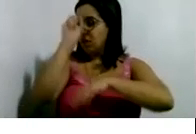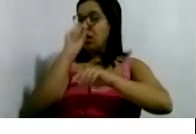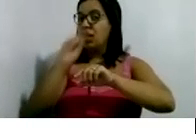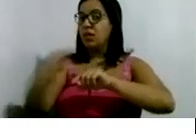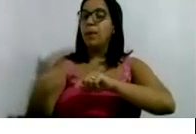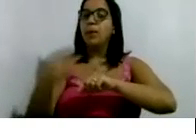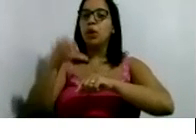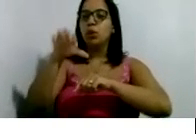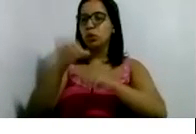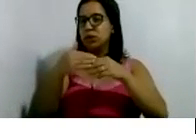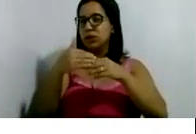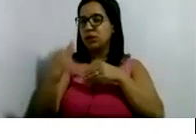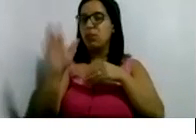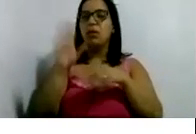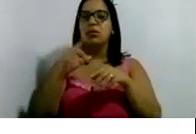chama de feto.